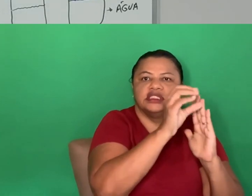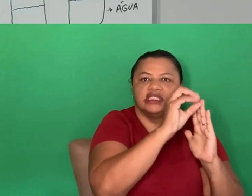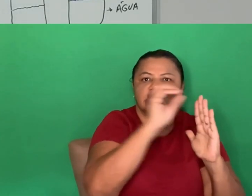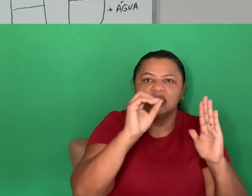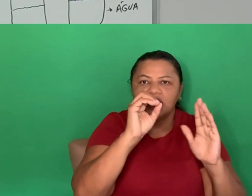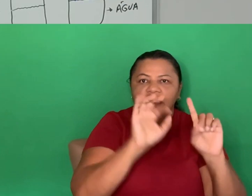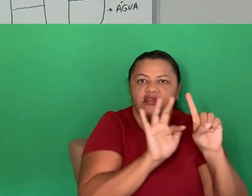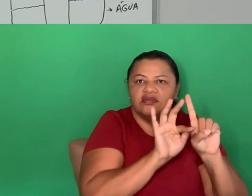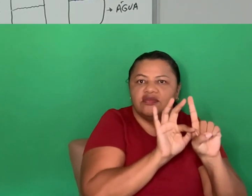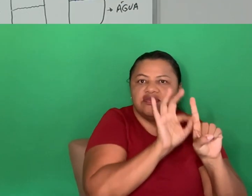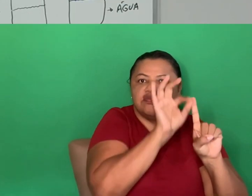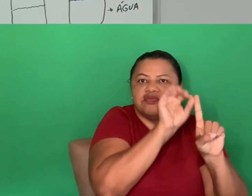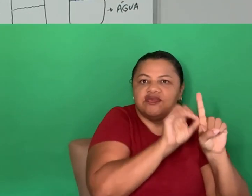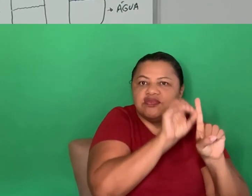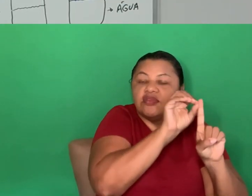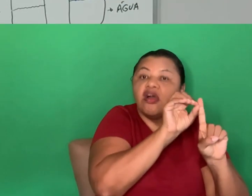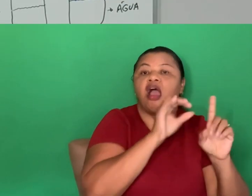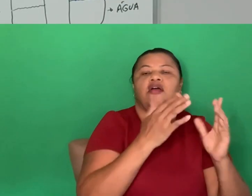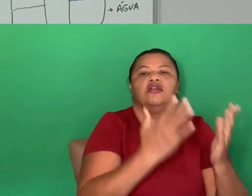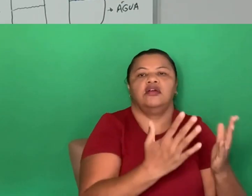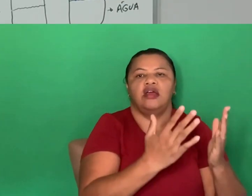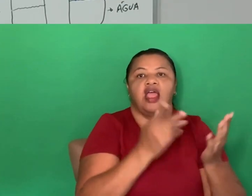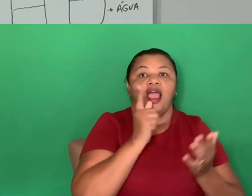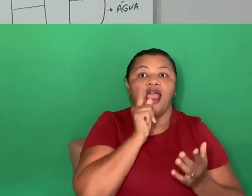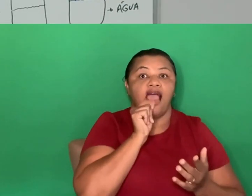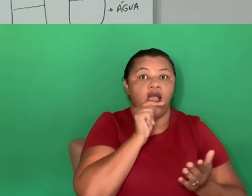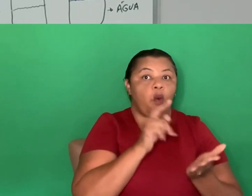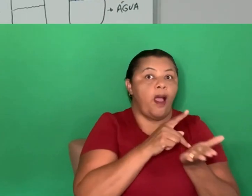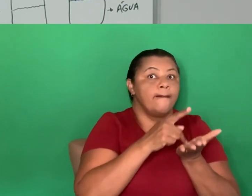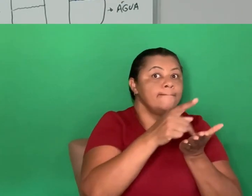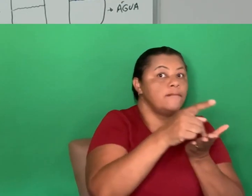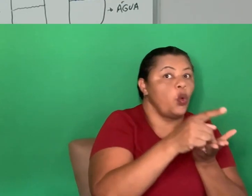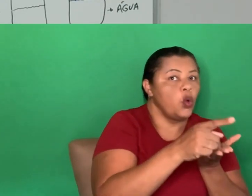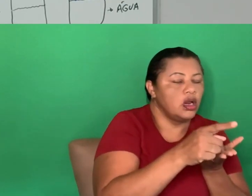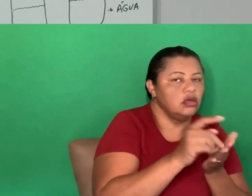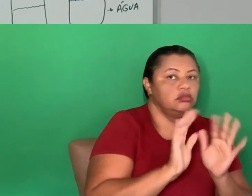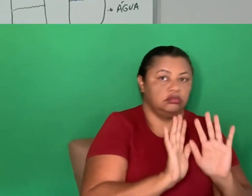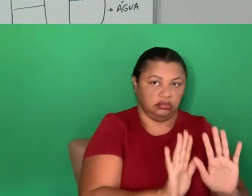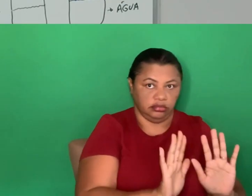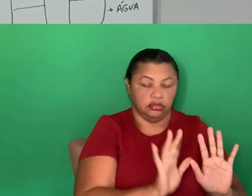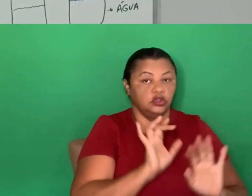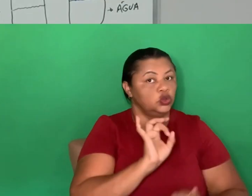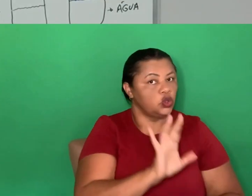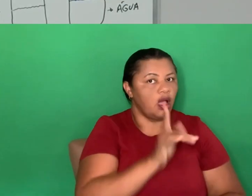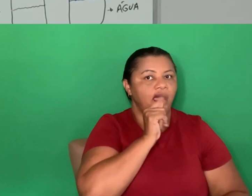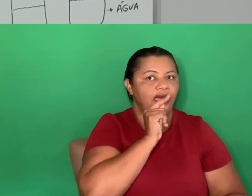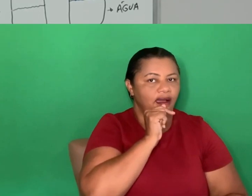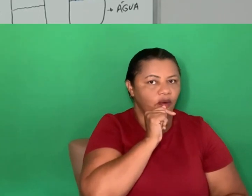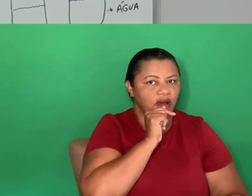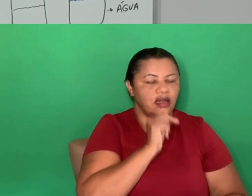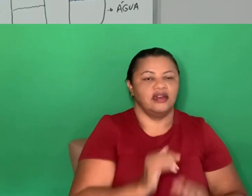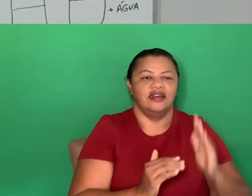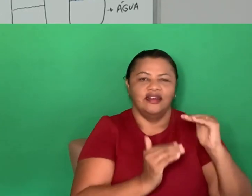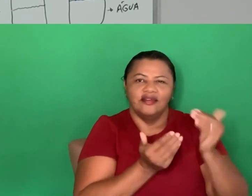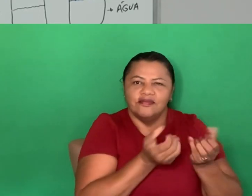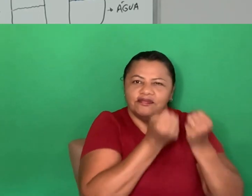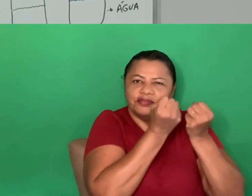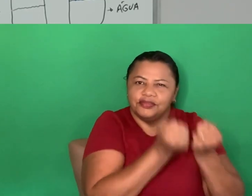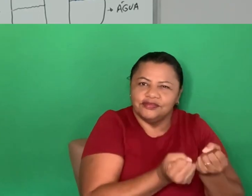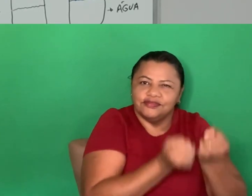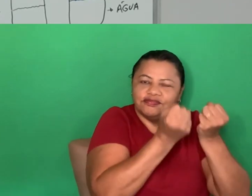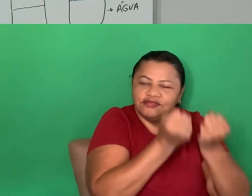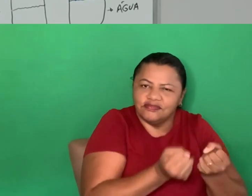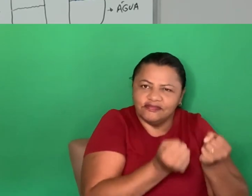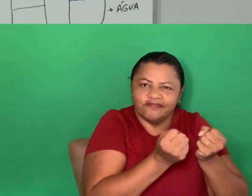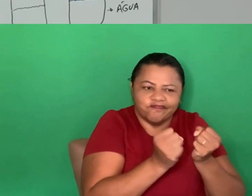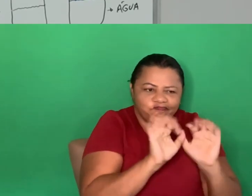do etanol? Não sei. Mas se eu for fazer uma pesquisinha rápida, nós vamos encontrar. E para o ferro, e para o ouro, e para a prata, e para o